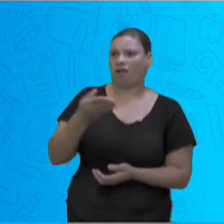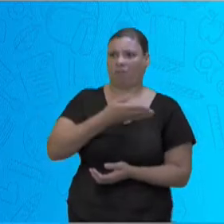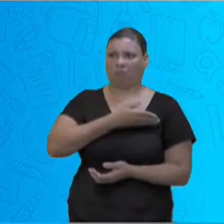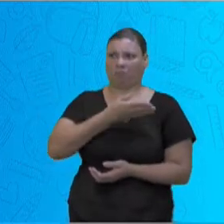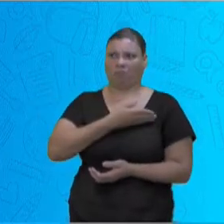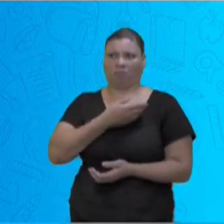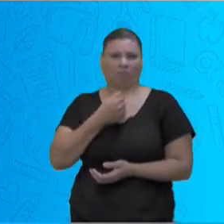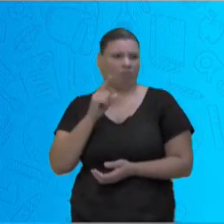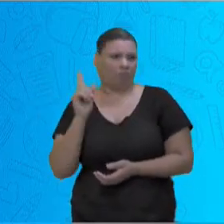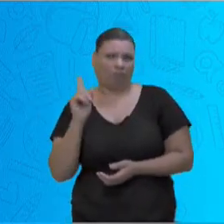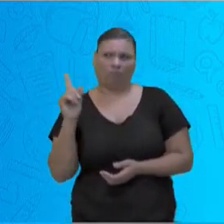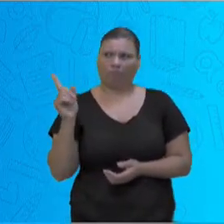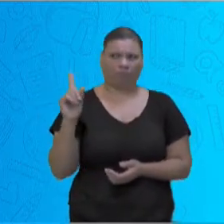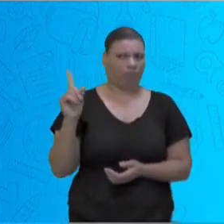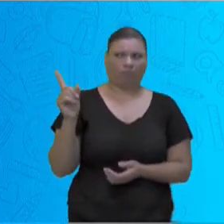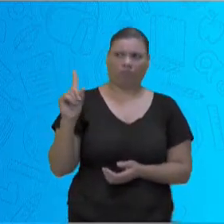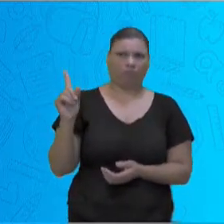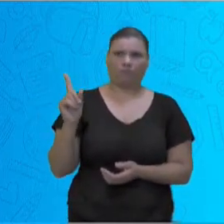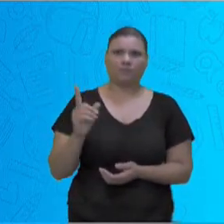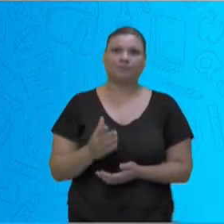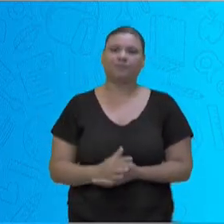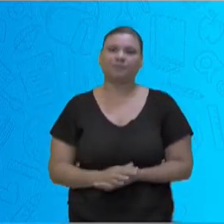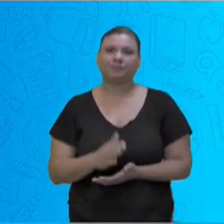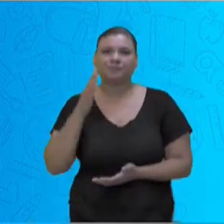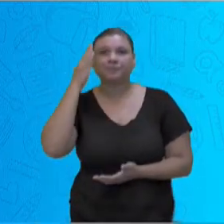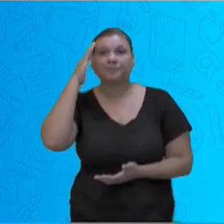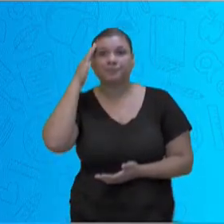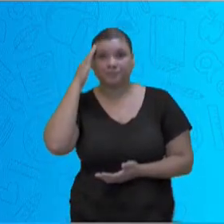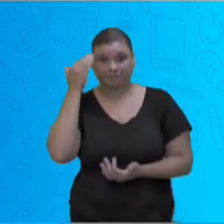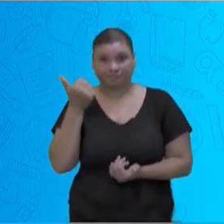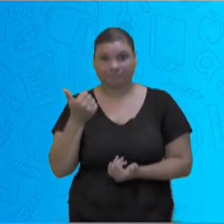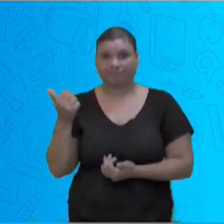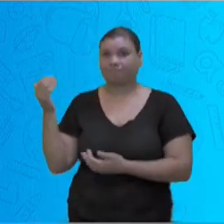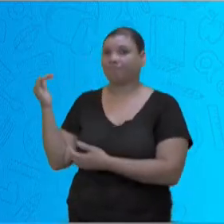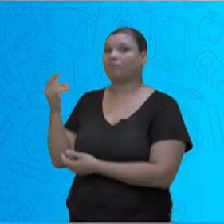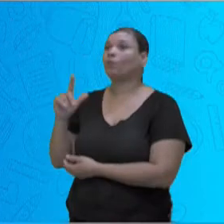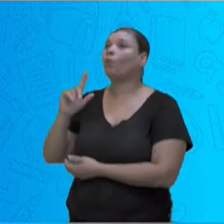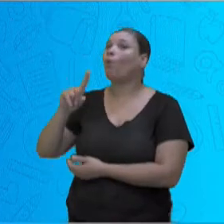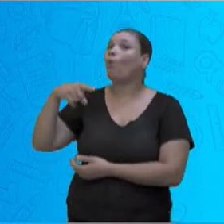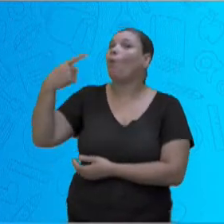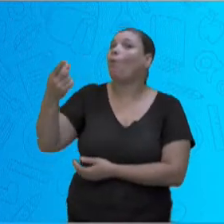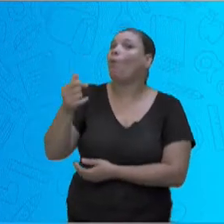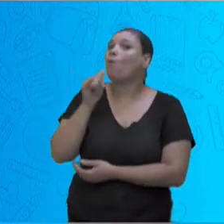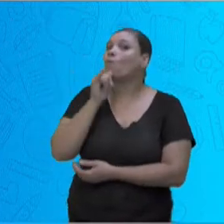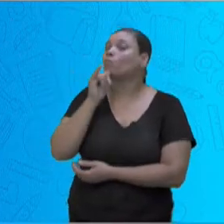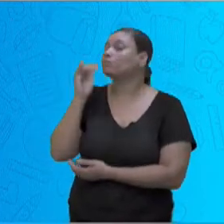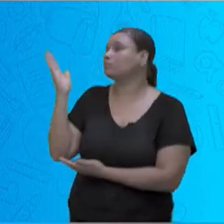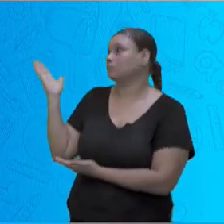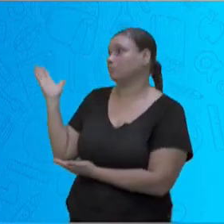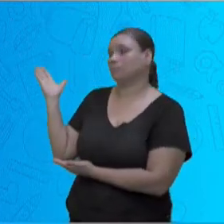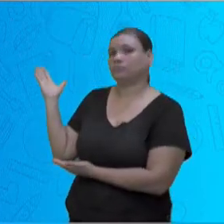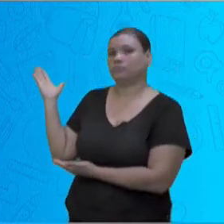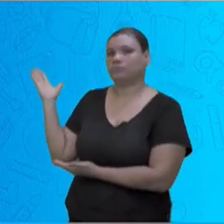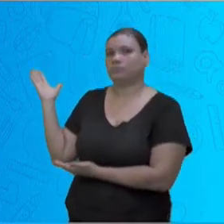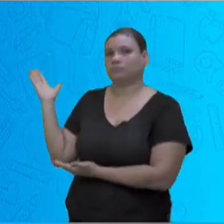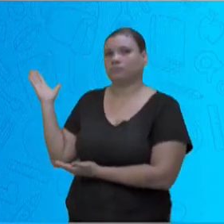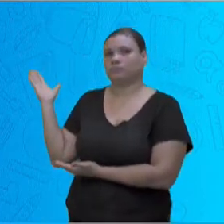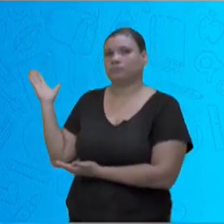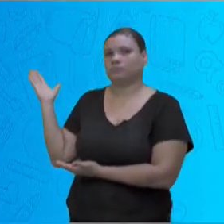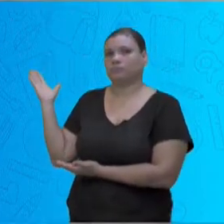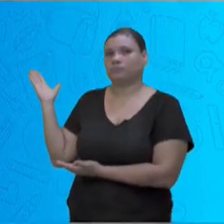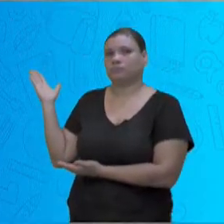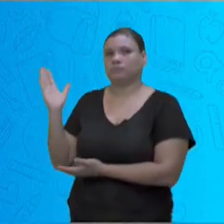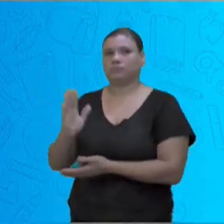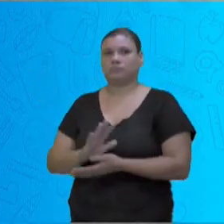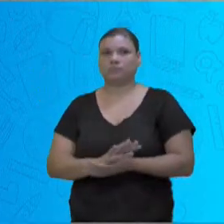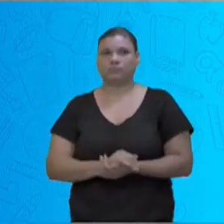she isn't my friend. Nós temos aqui outra frase que é, we aren't students, nós